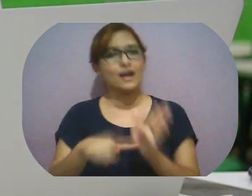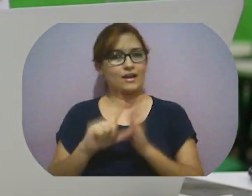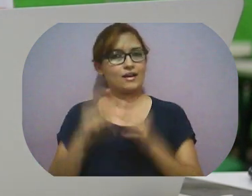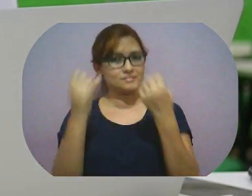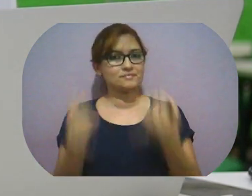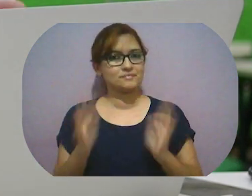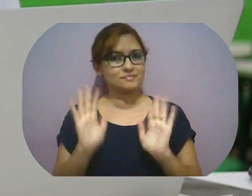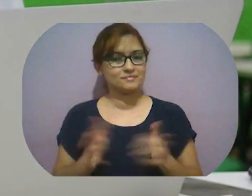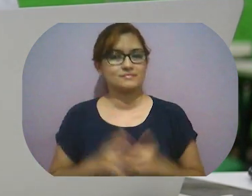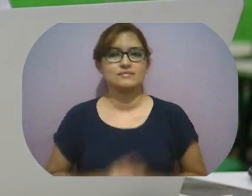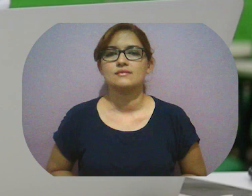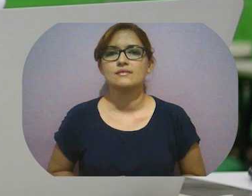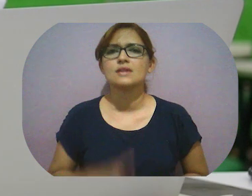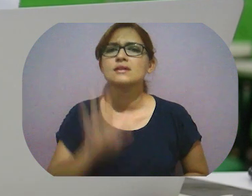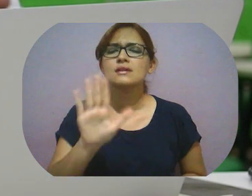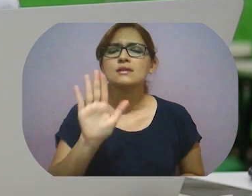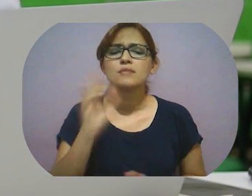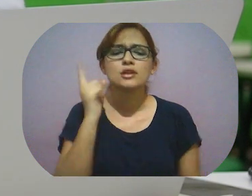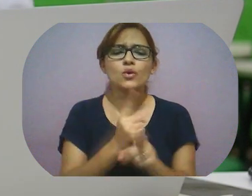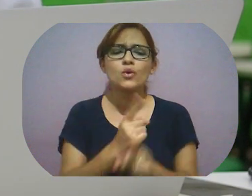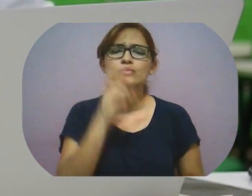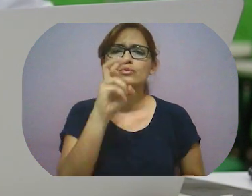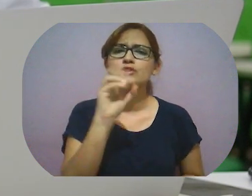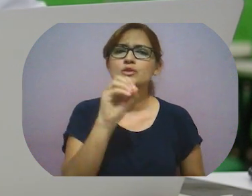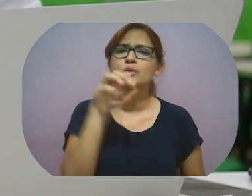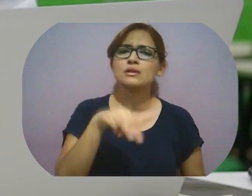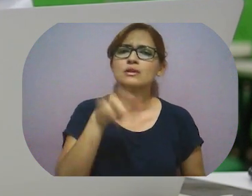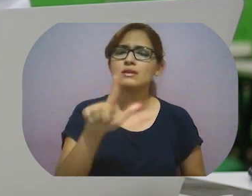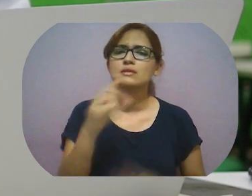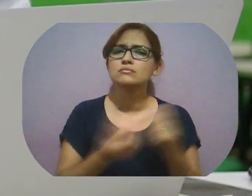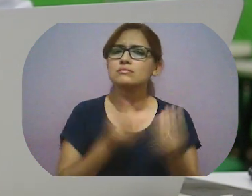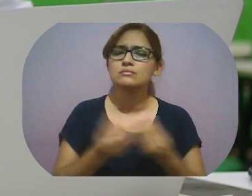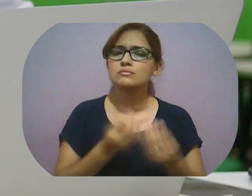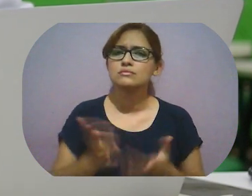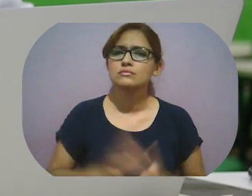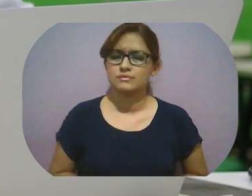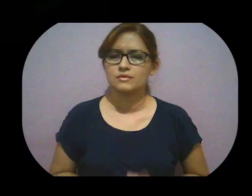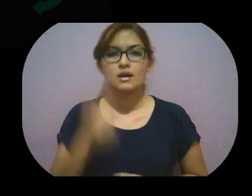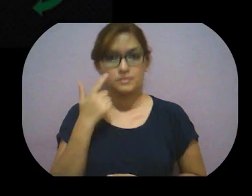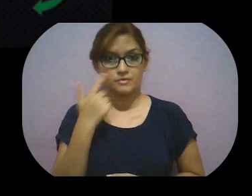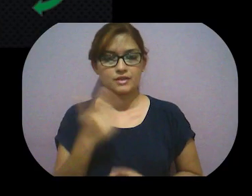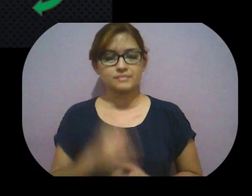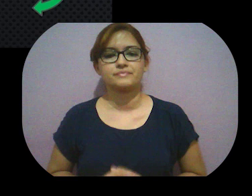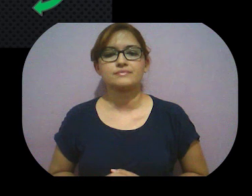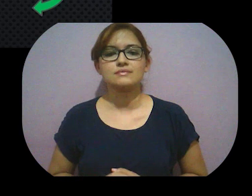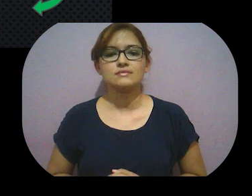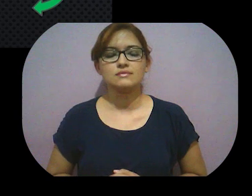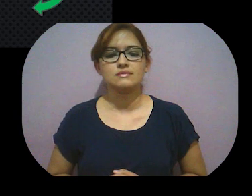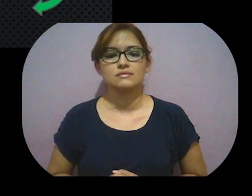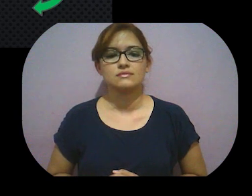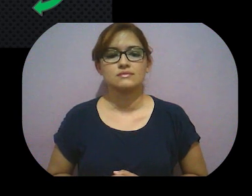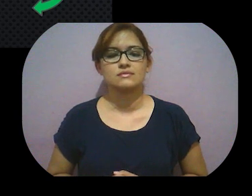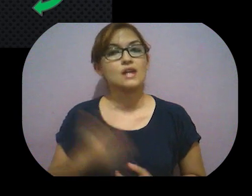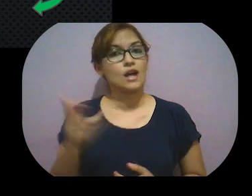como a gente falou anteriormente. Então, mas por que 50 ml? Então, nós vamos aqui mostrar para vocês por que a gente mediu